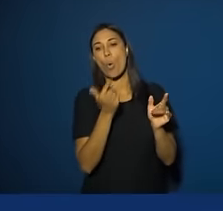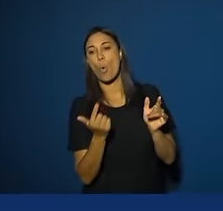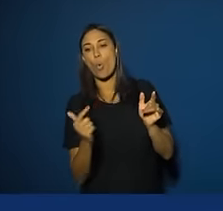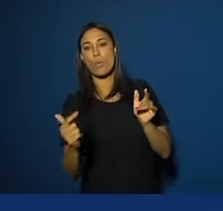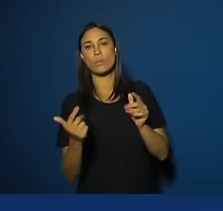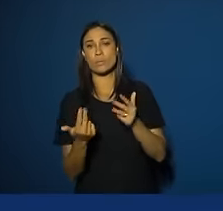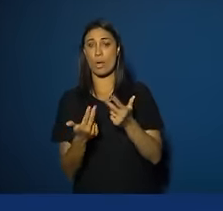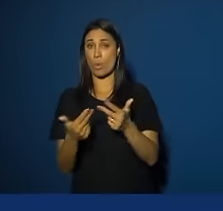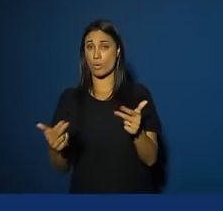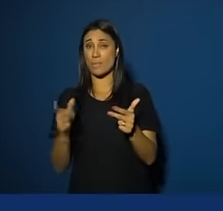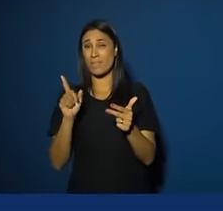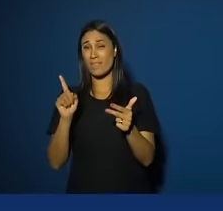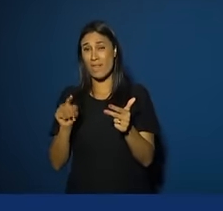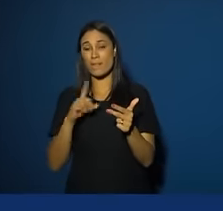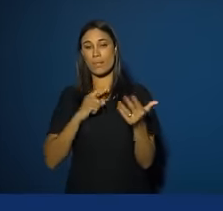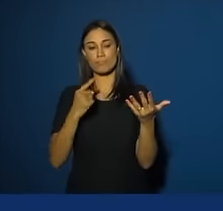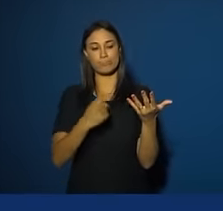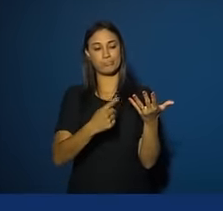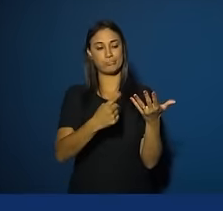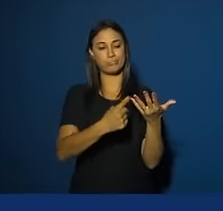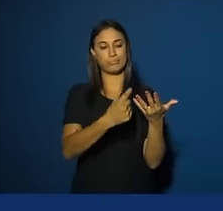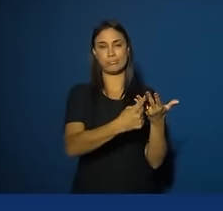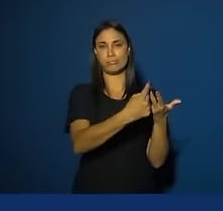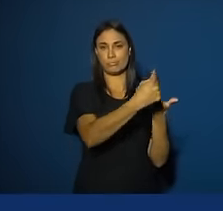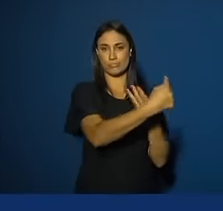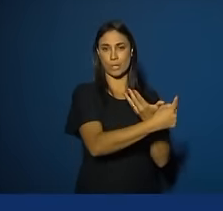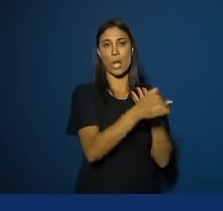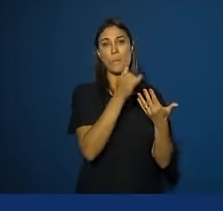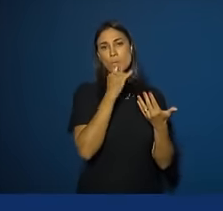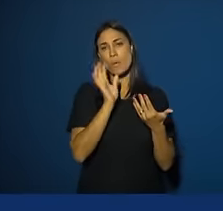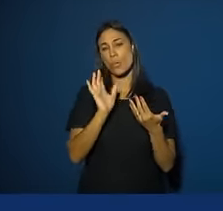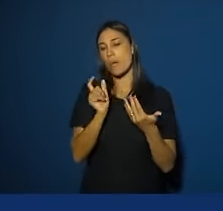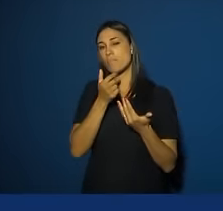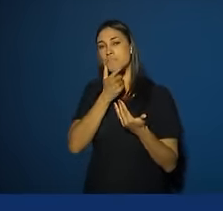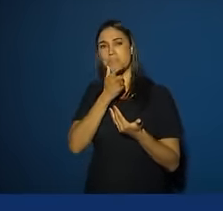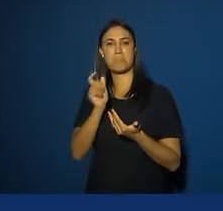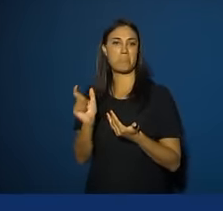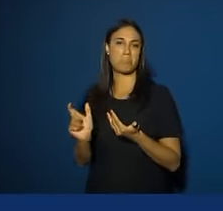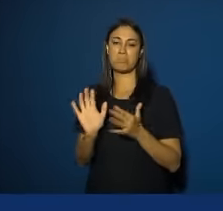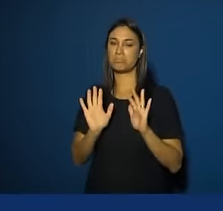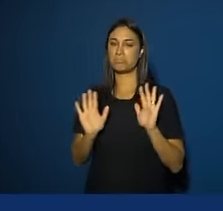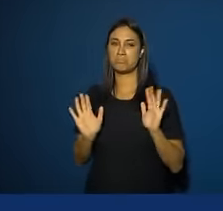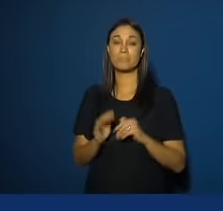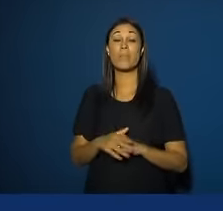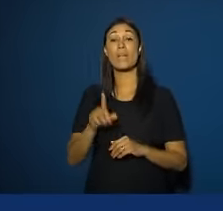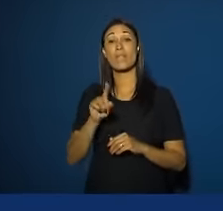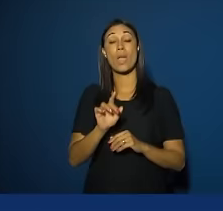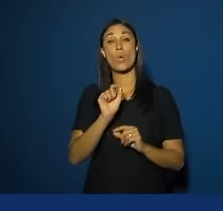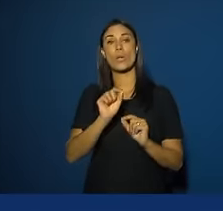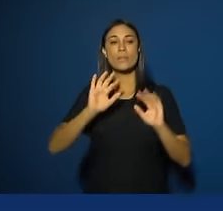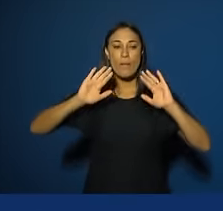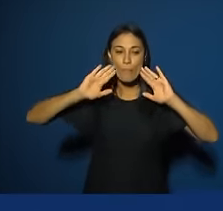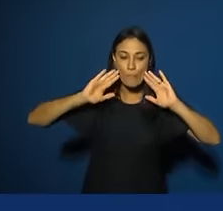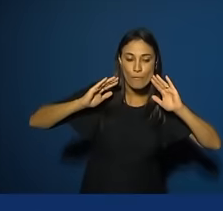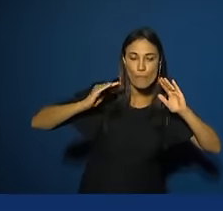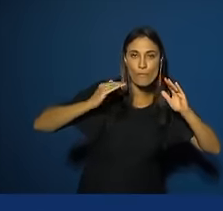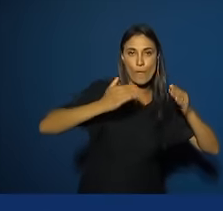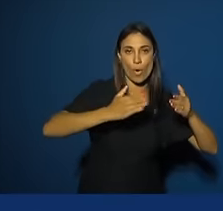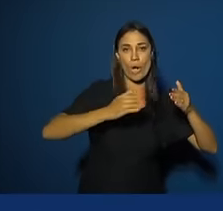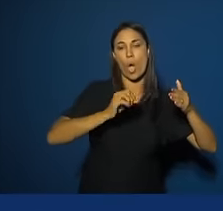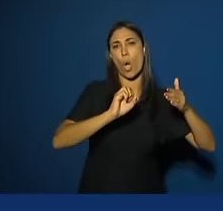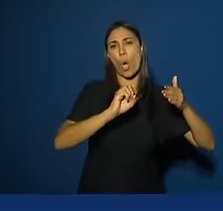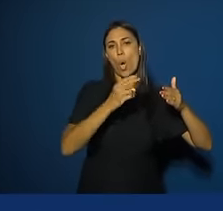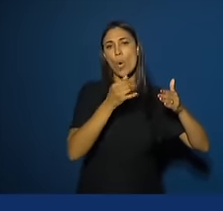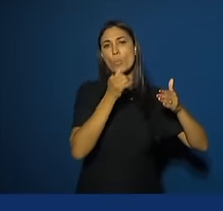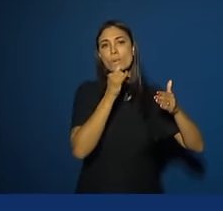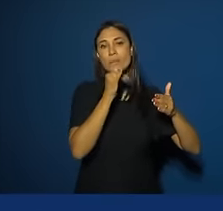criaram nasceram uma série de Junior Royal companies como como se chama internacionalmente que Ao serem focad dinhas ali ou naquele